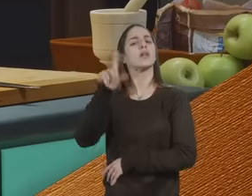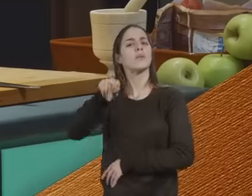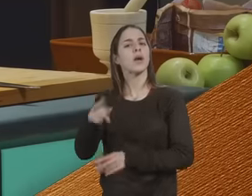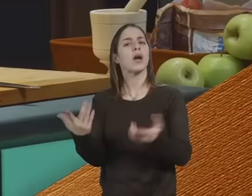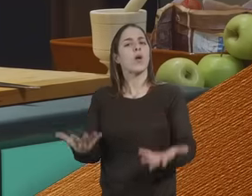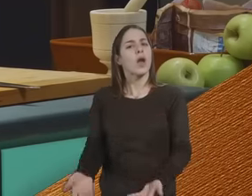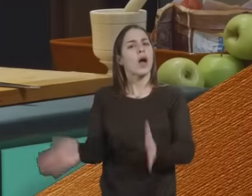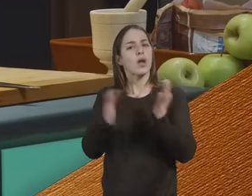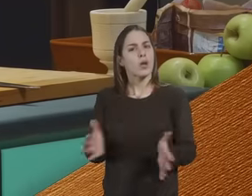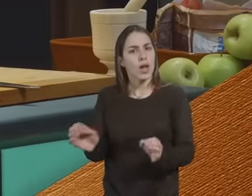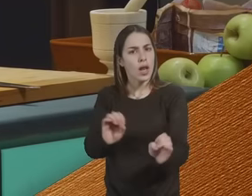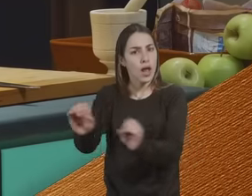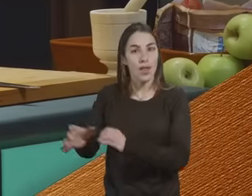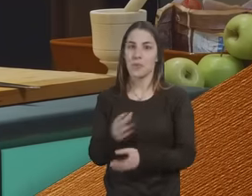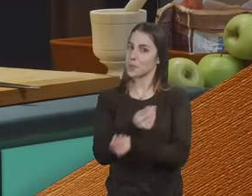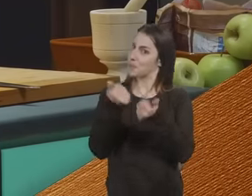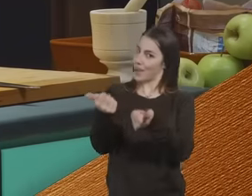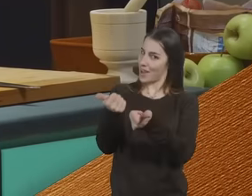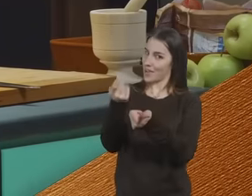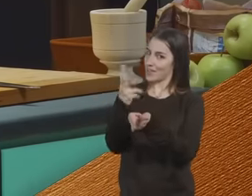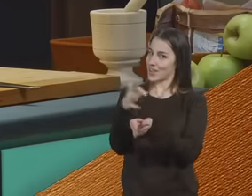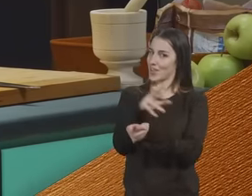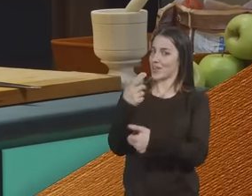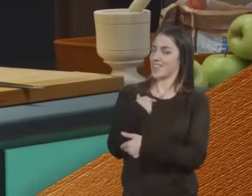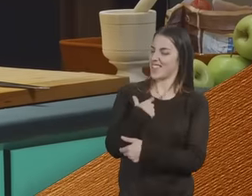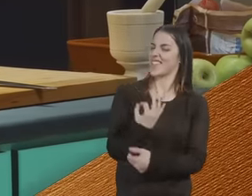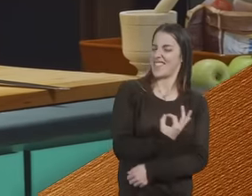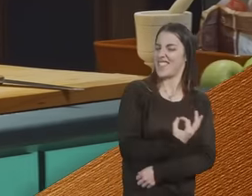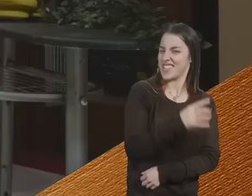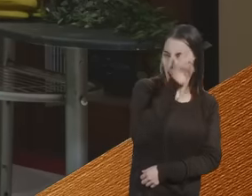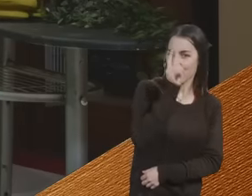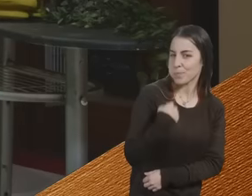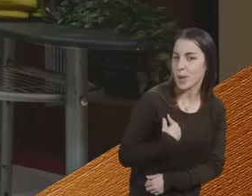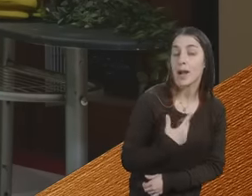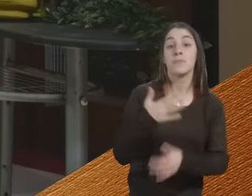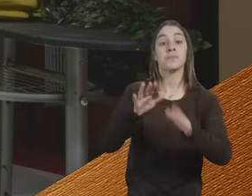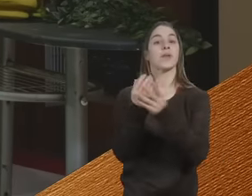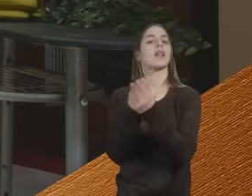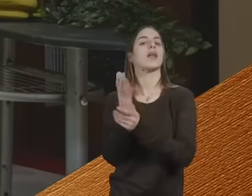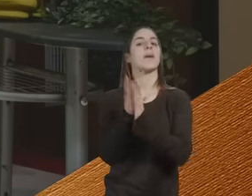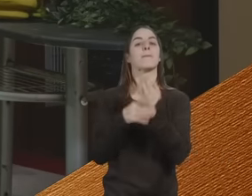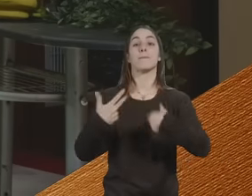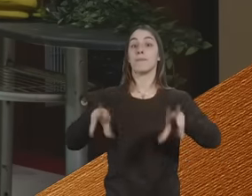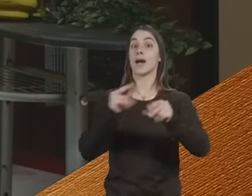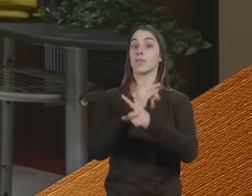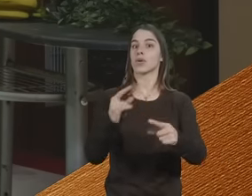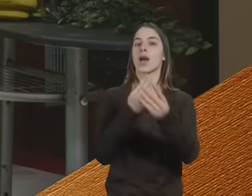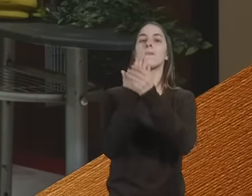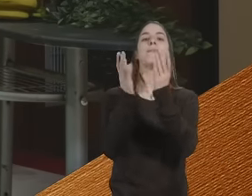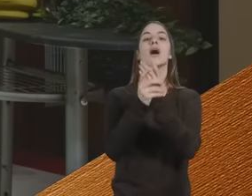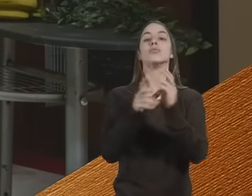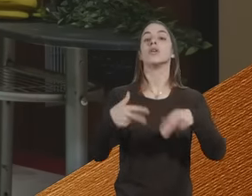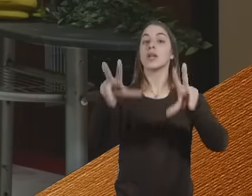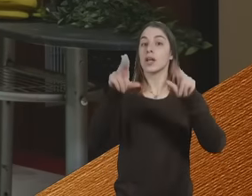nada? Muito bem apanhado, Vítor. Sou lixado. Vou só limpar as mãos, porque sabem que mãos limpas, alma